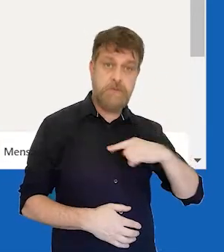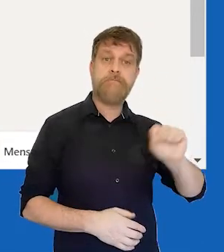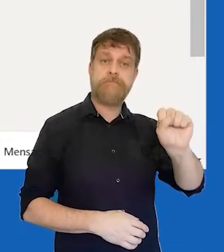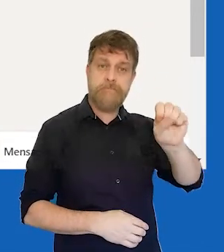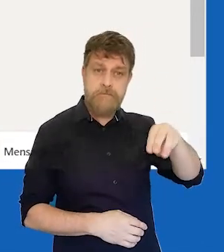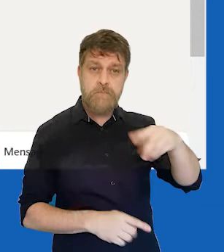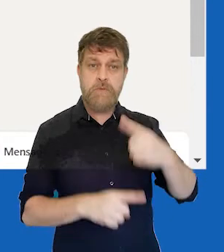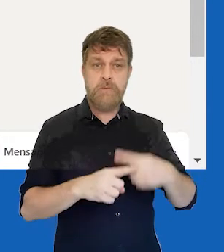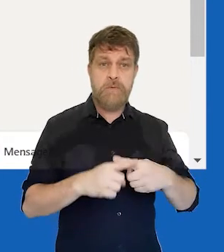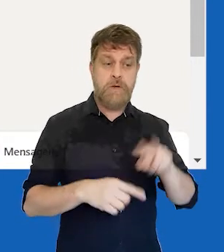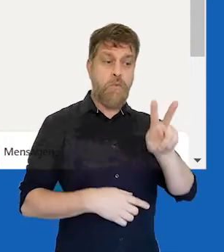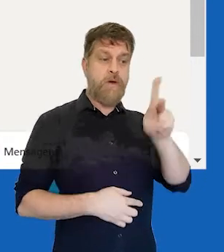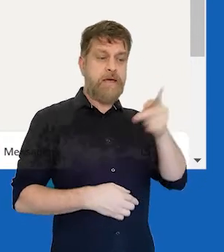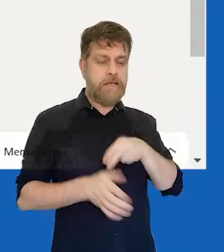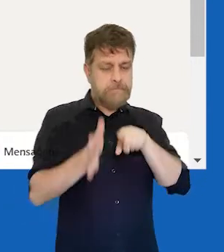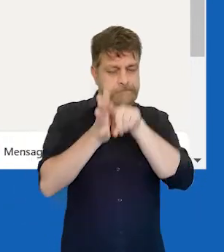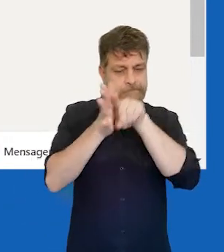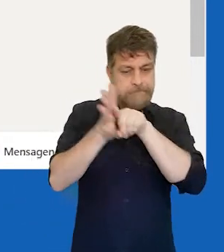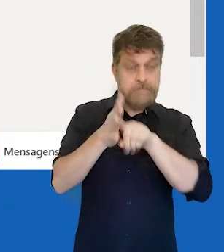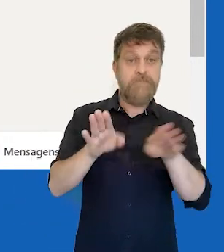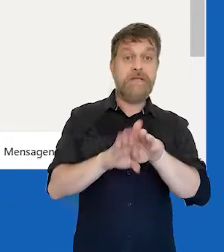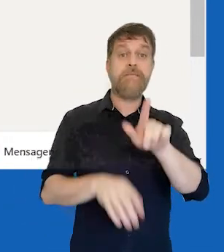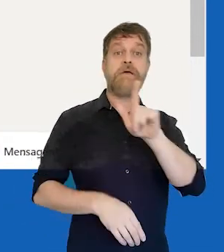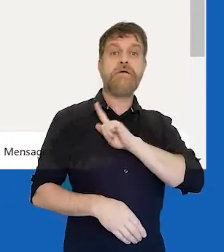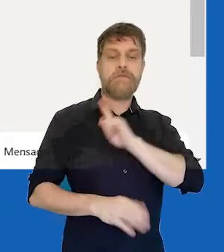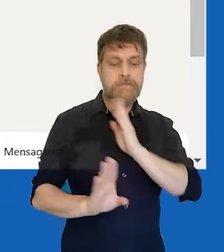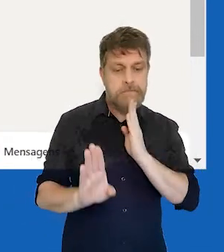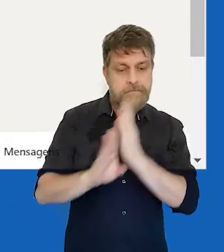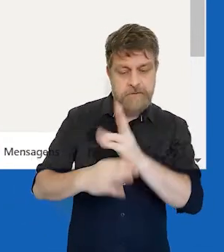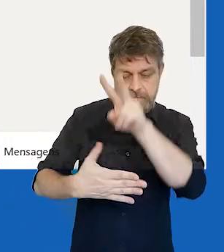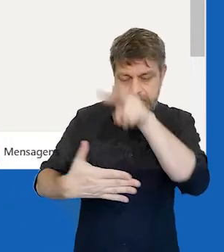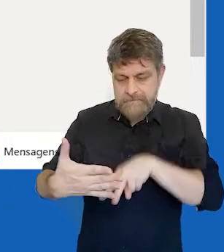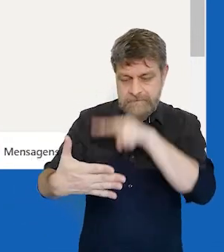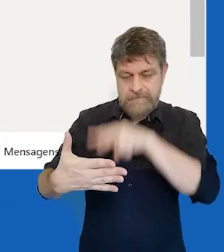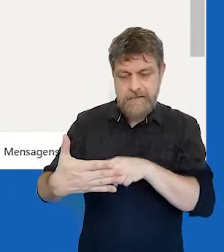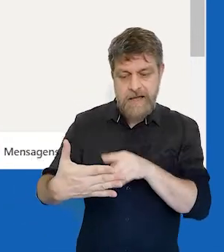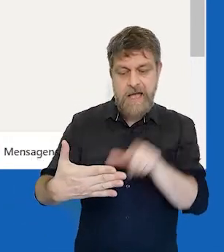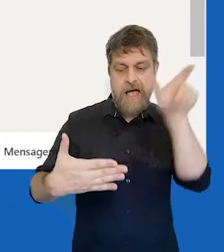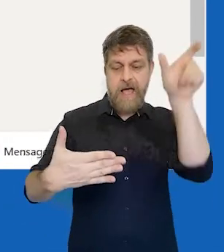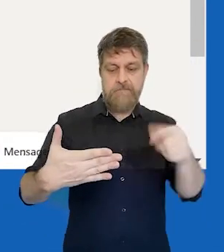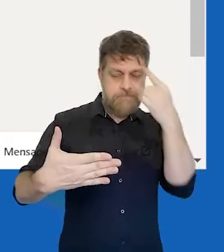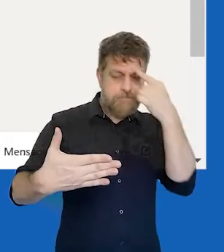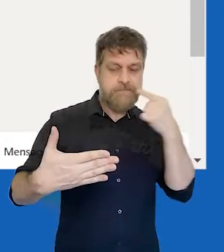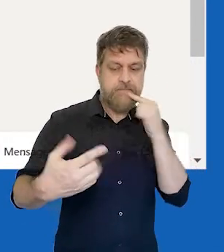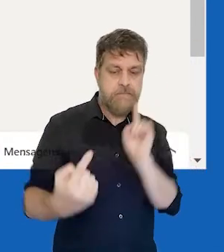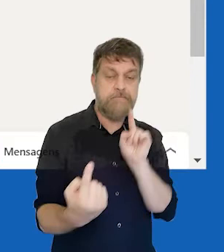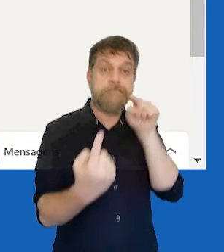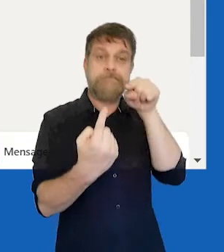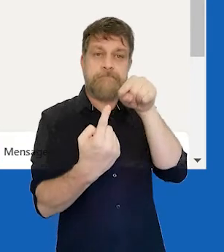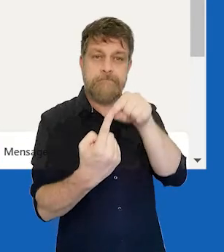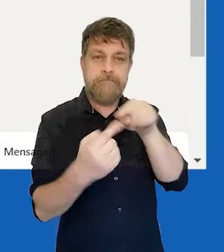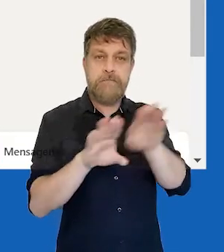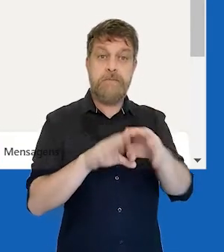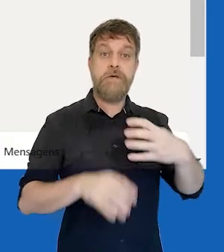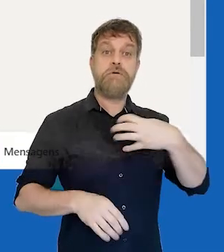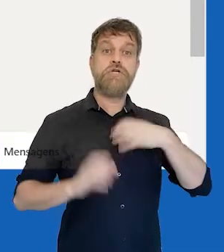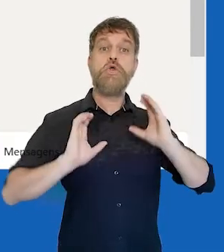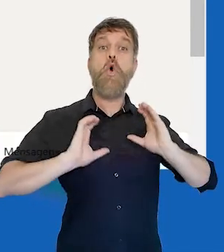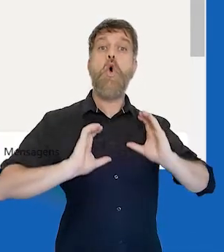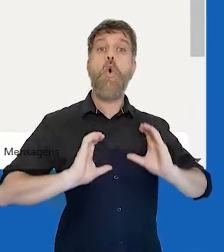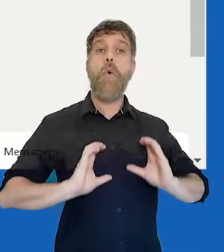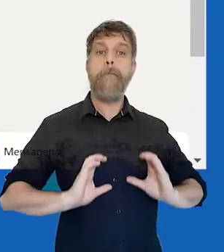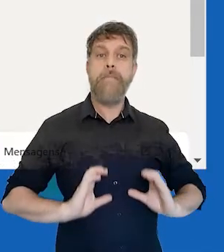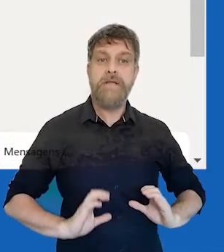através delas o recrutador E também o gerente podem ter uma leitura referente o nosso perfil técnico e também comportamental